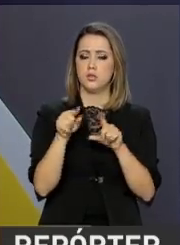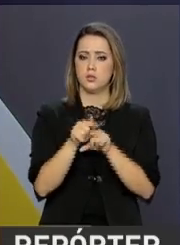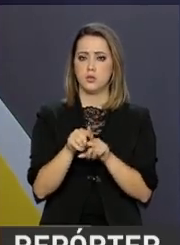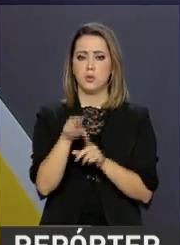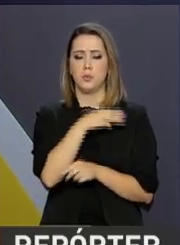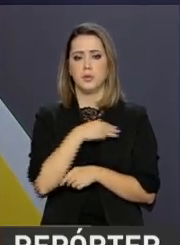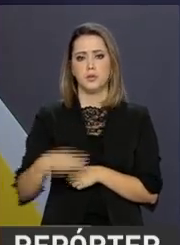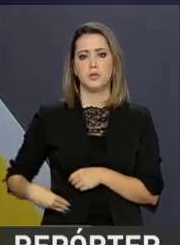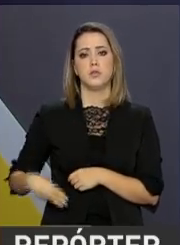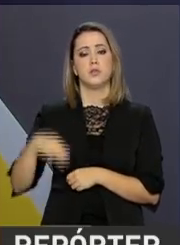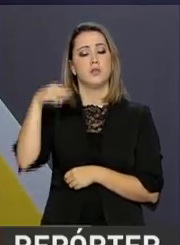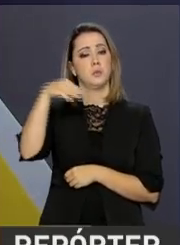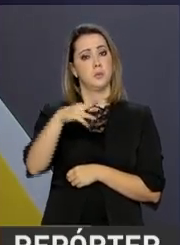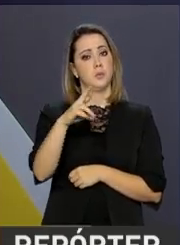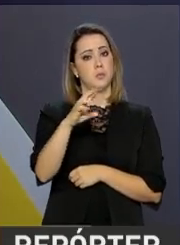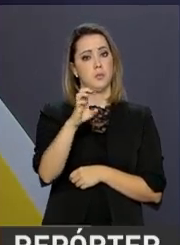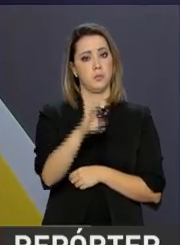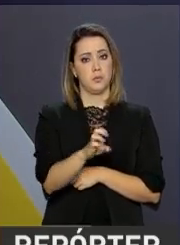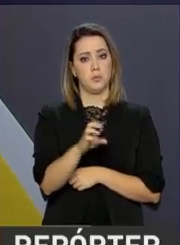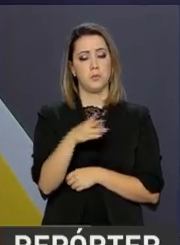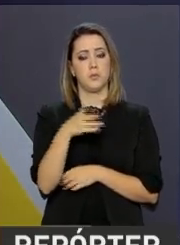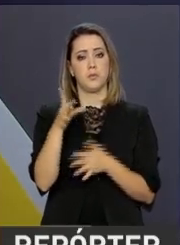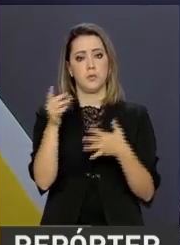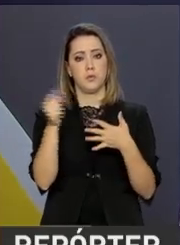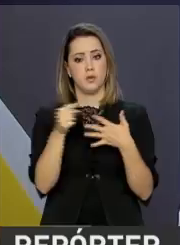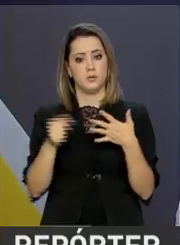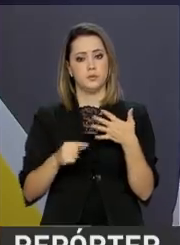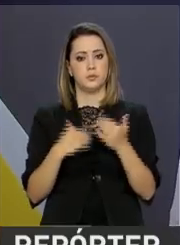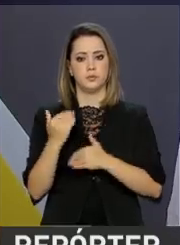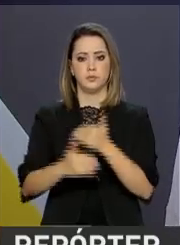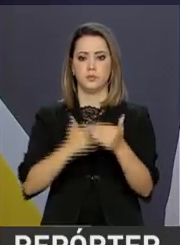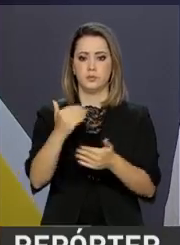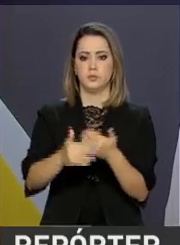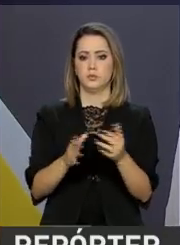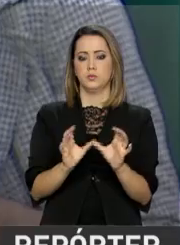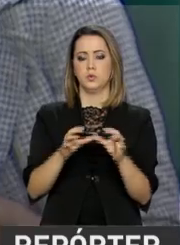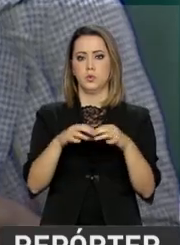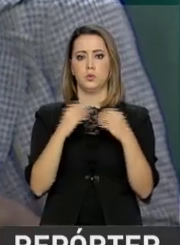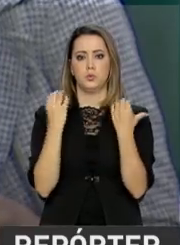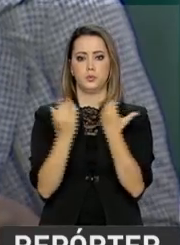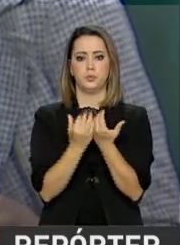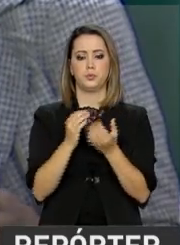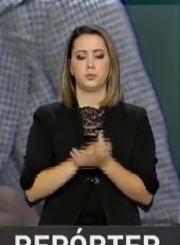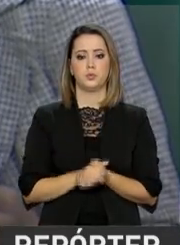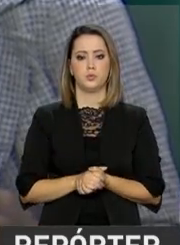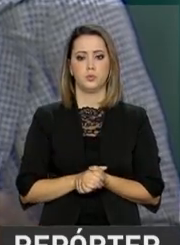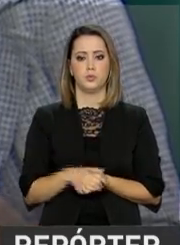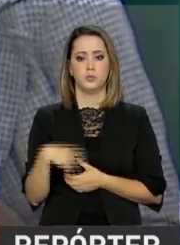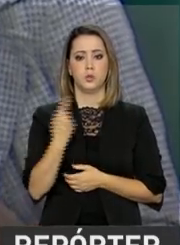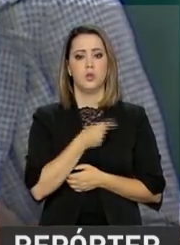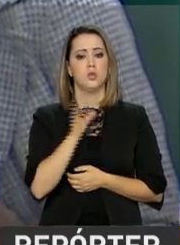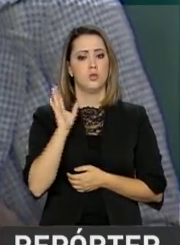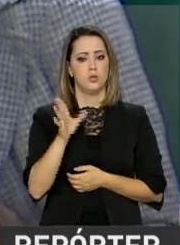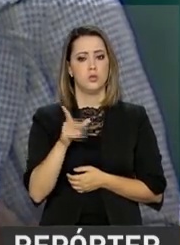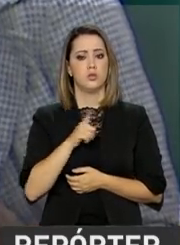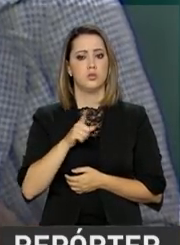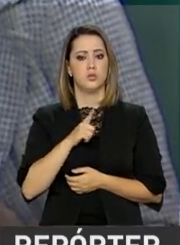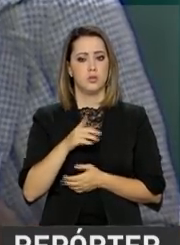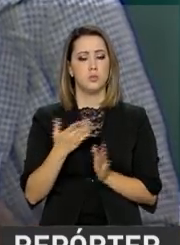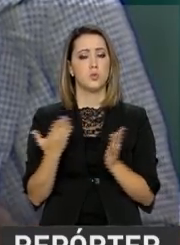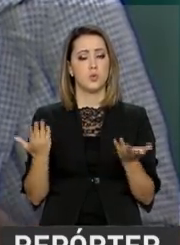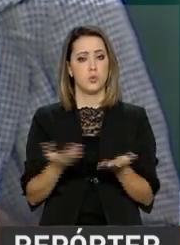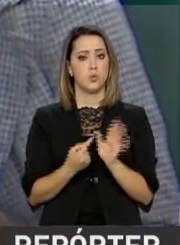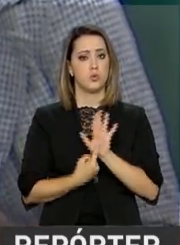relações exteriores, Aluísio Nunes, citou alguns avanços da comunidade. Nós temos hoje já frutos para serem